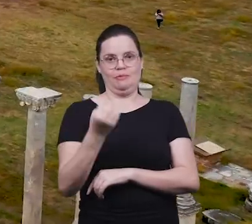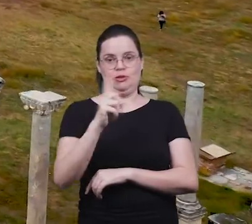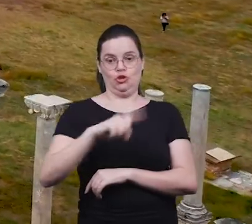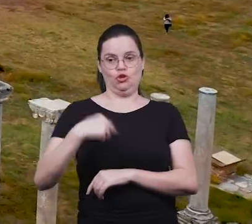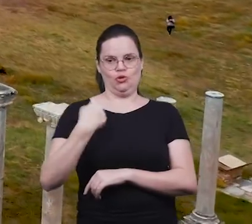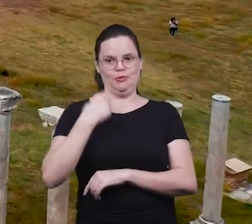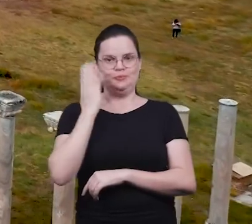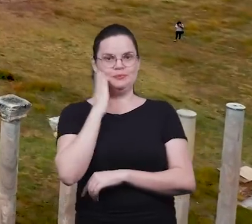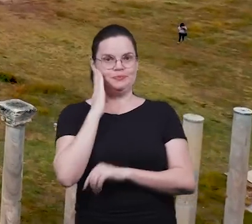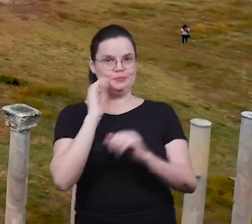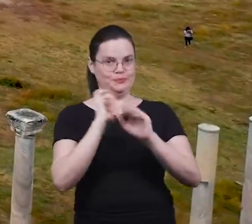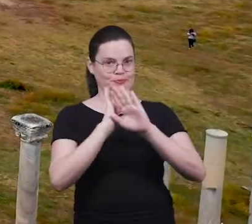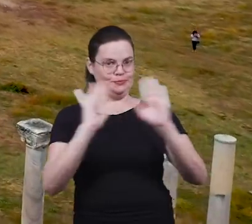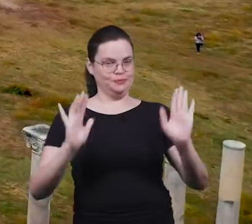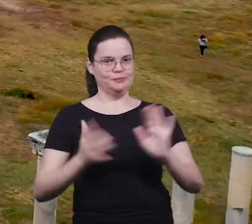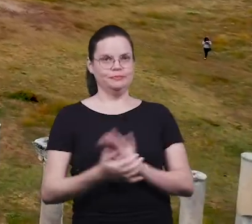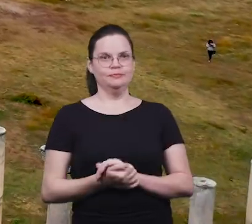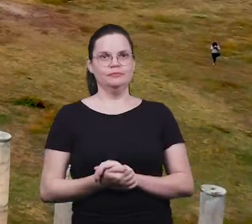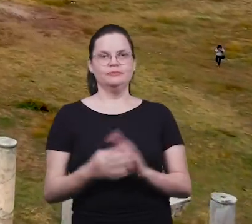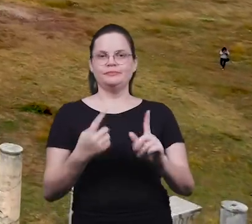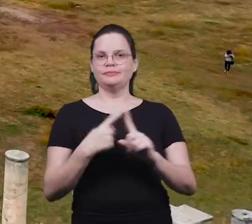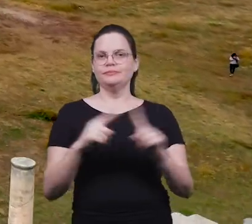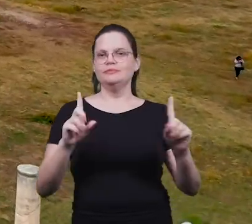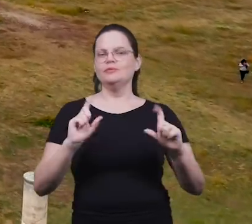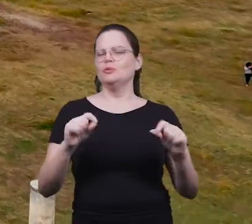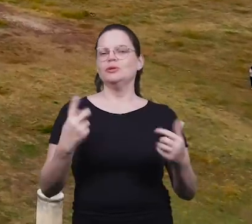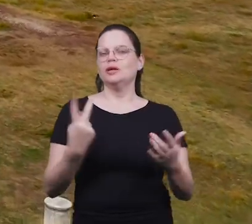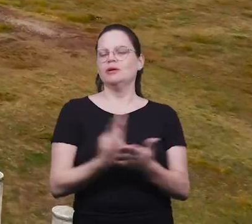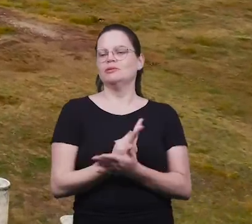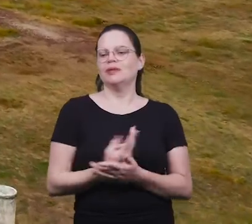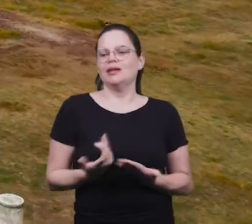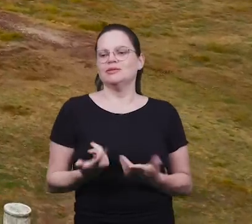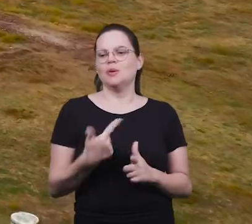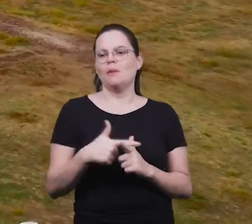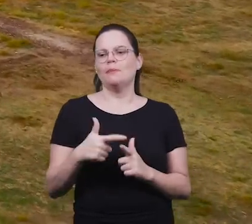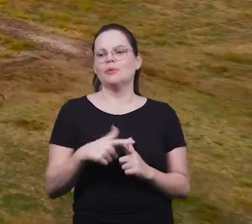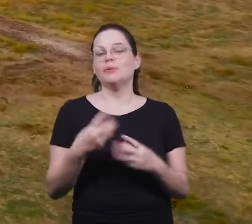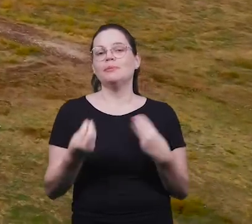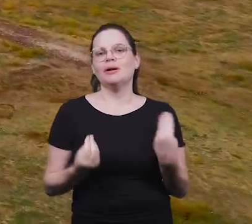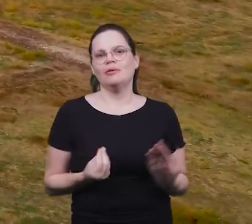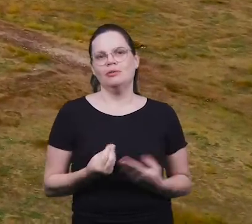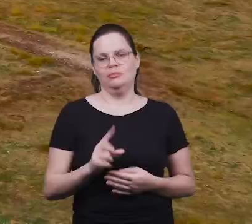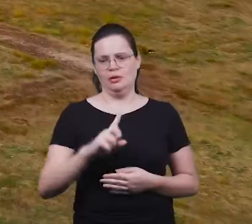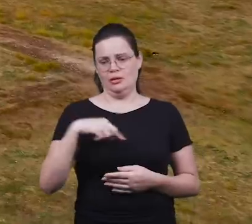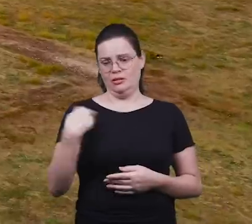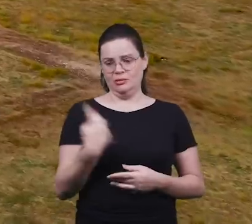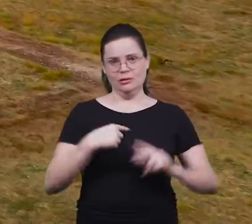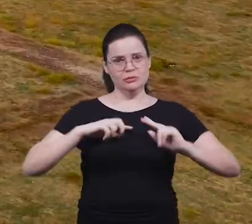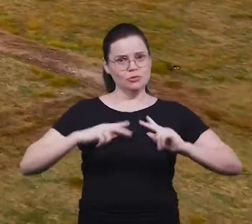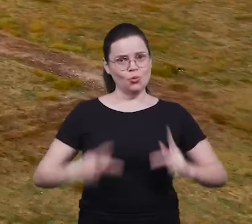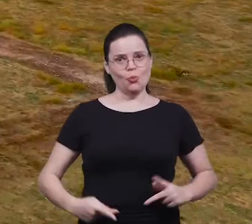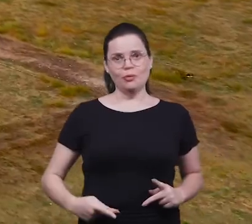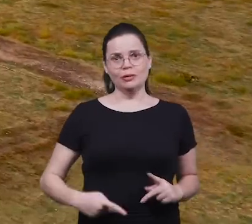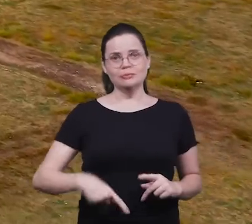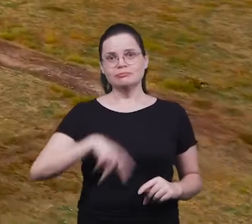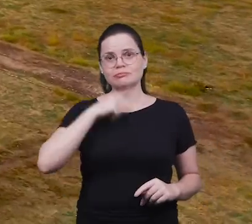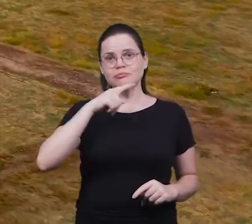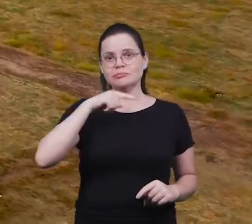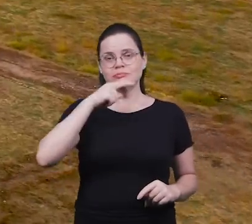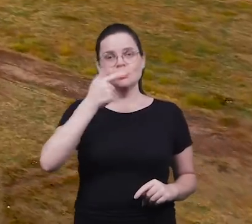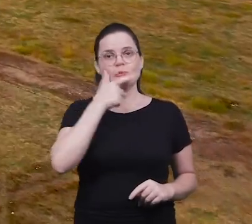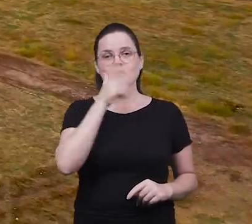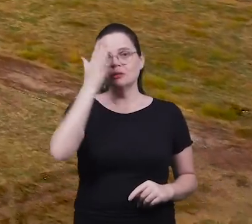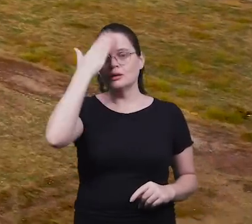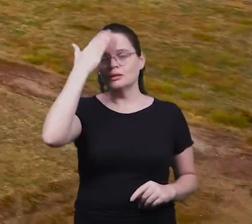problema está no homem, que não sabe, que não entendeu porque não valoriza essa